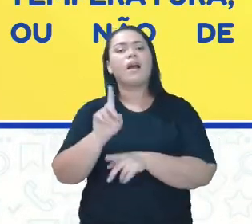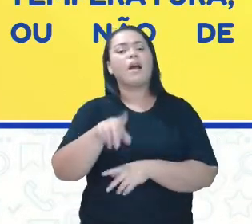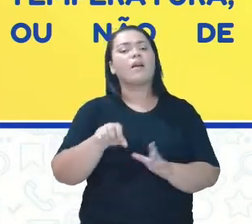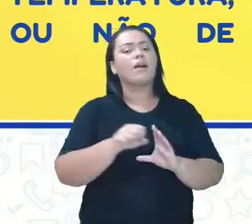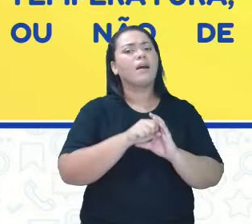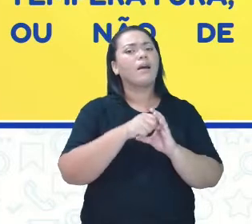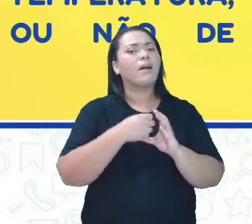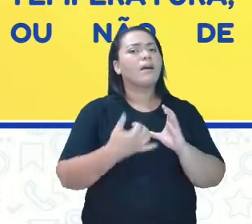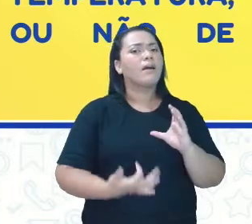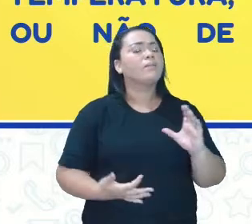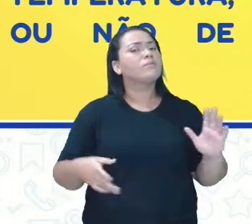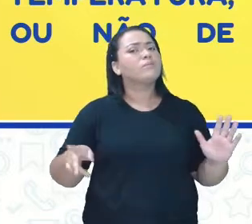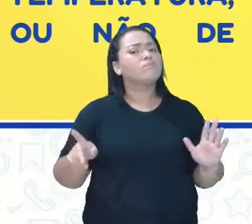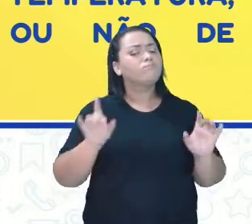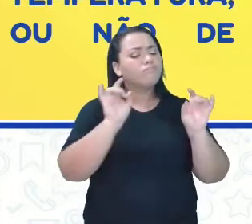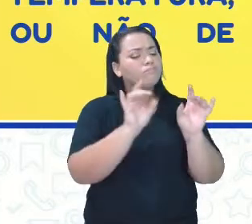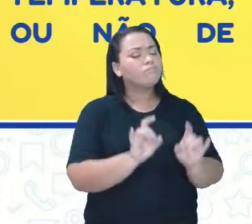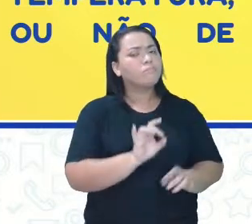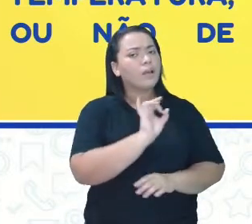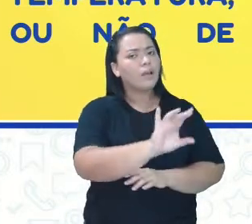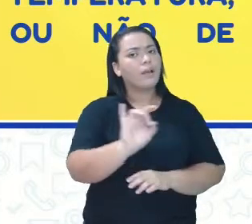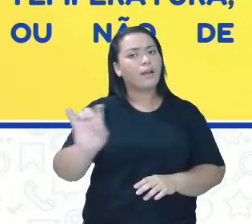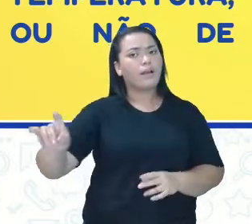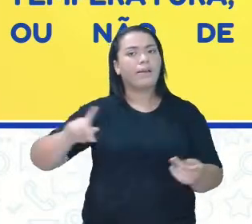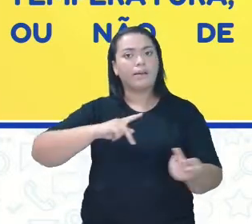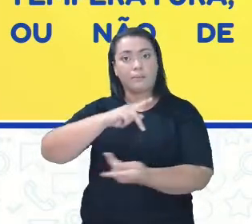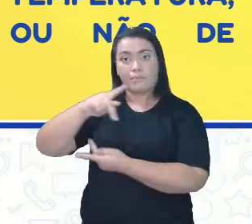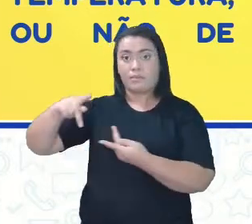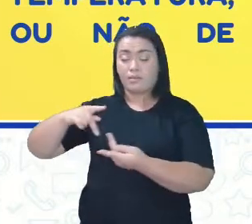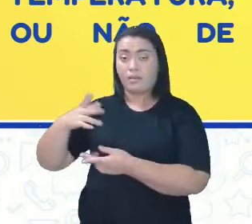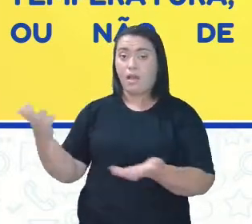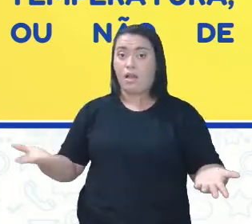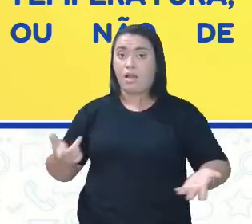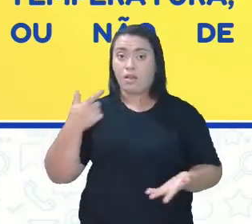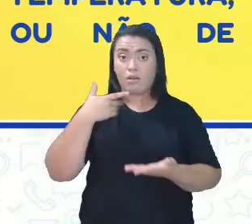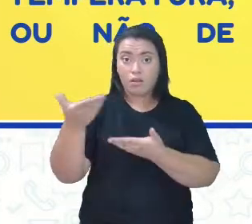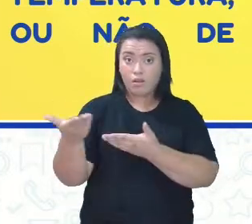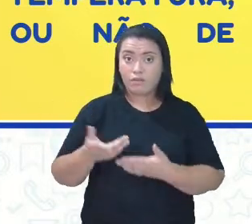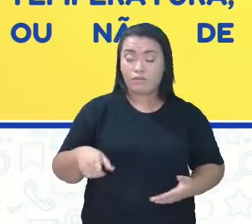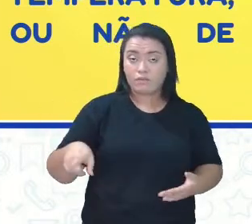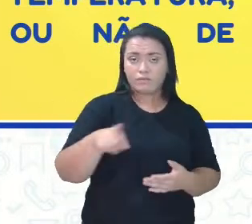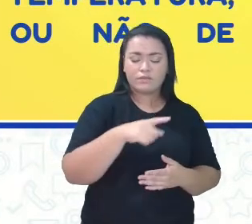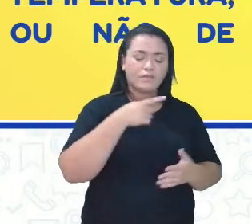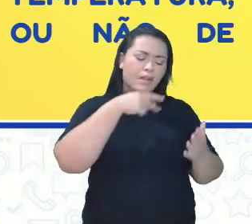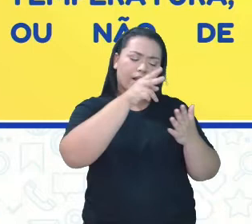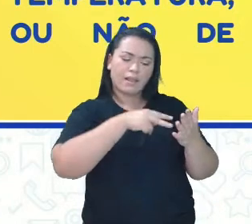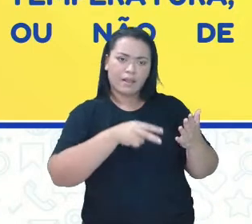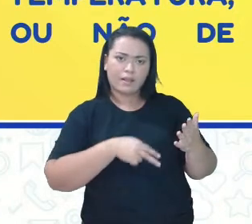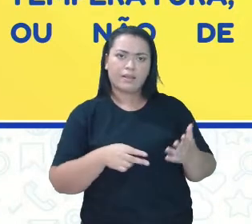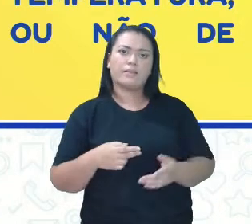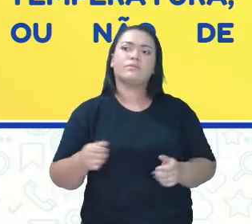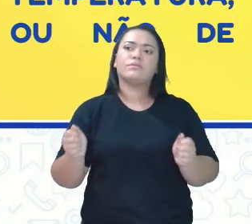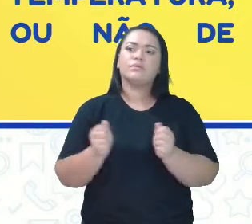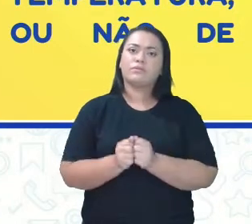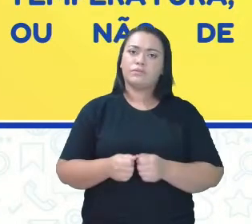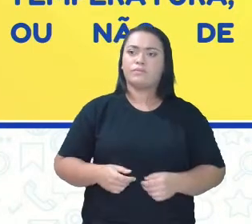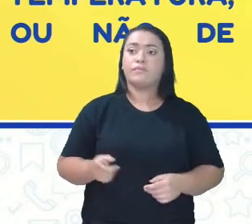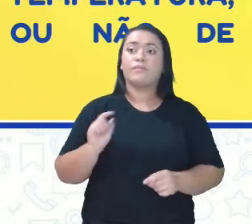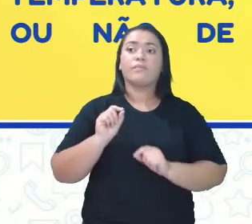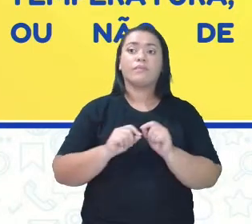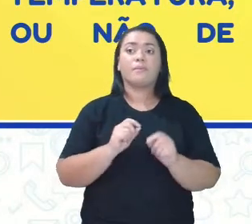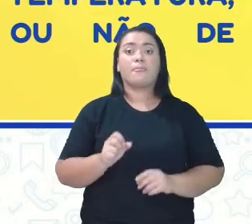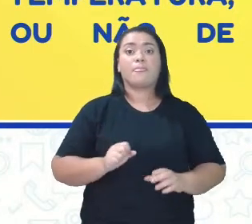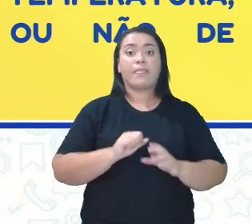são específicas de cada um dos planetas. E aí eu convido vocês a lerem comigo aqui. As características